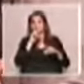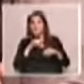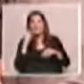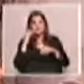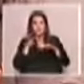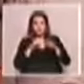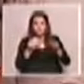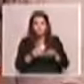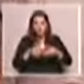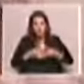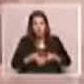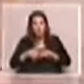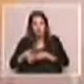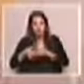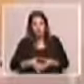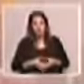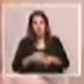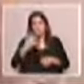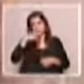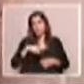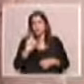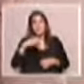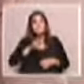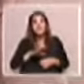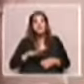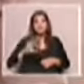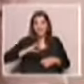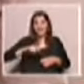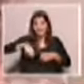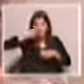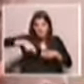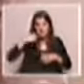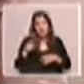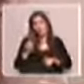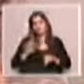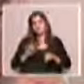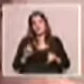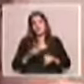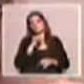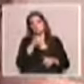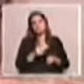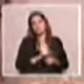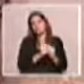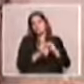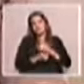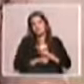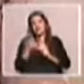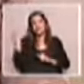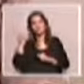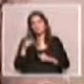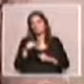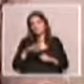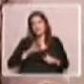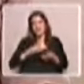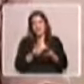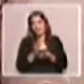embalado em unidose a um consumidor, mas nunca... o queijo de colher, porque isso não está adaptado à própria cultura do queijo, é